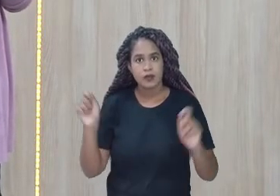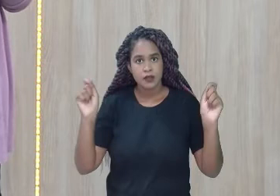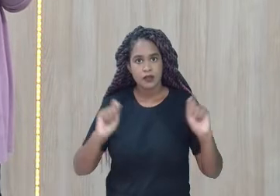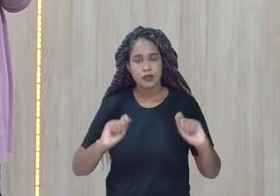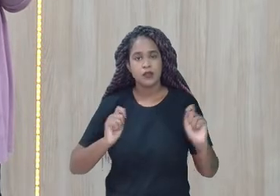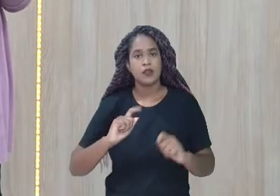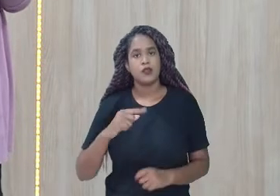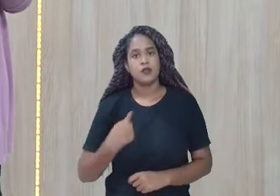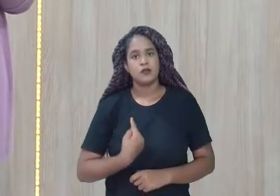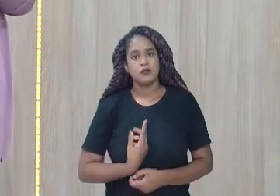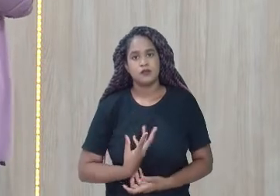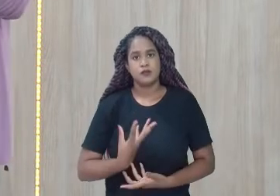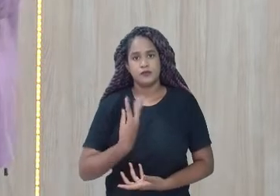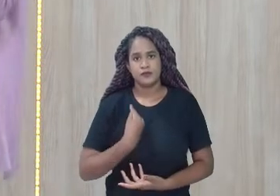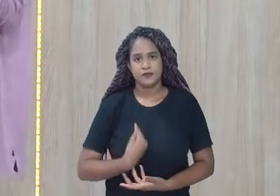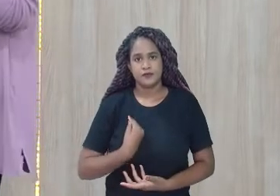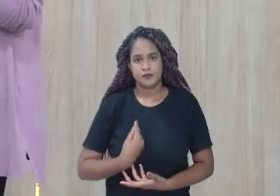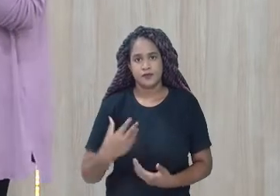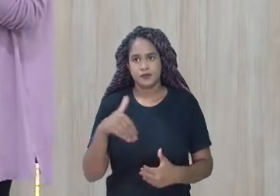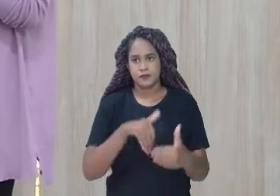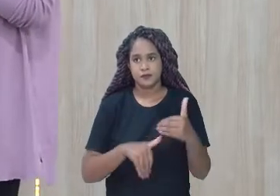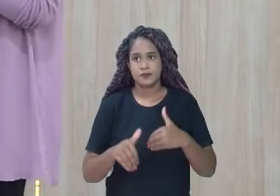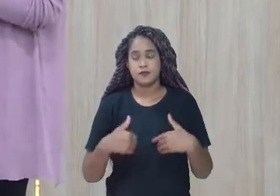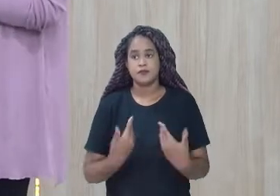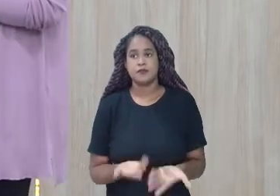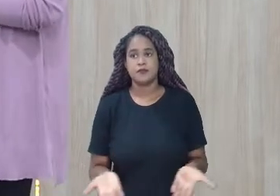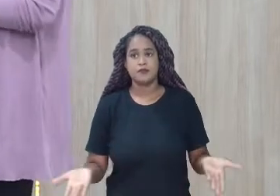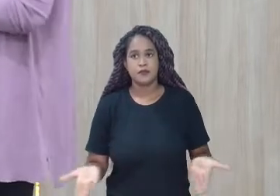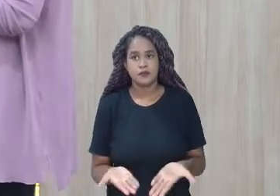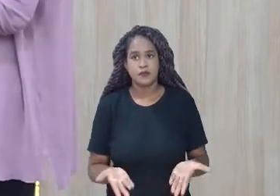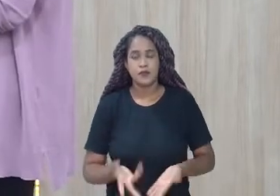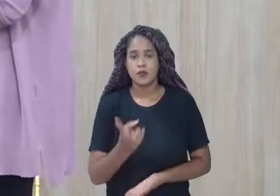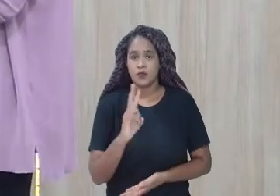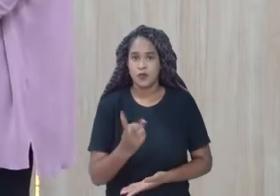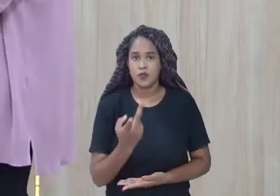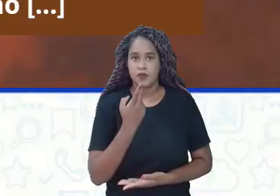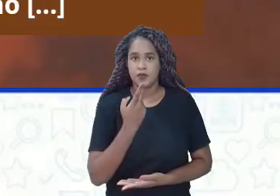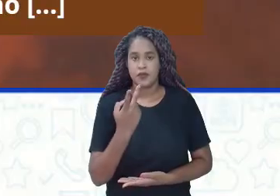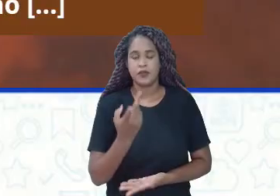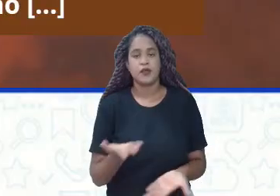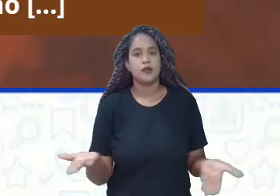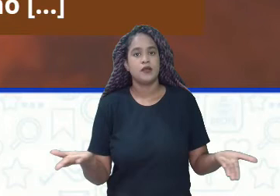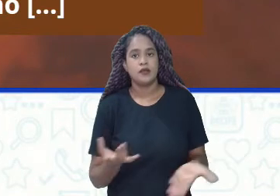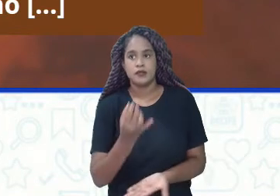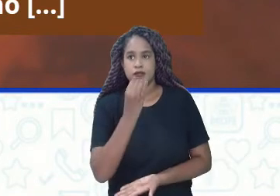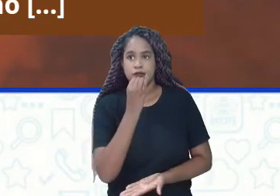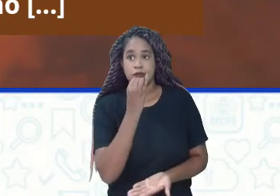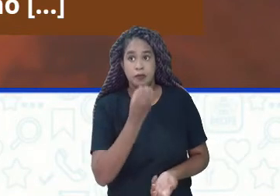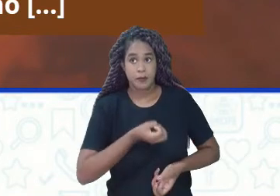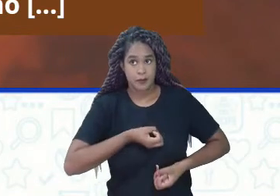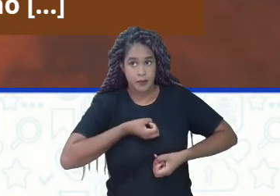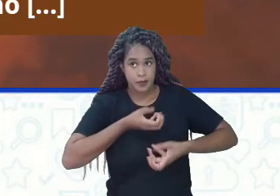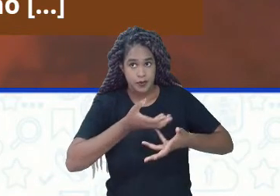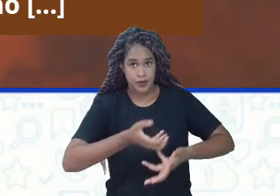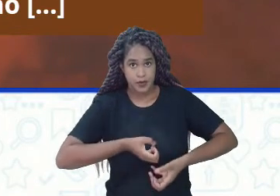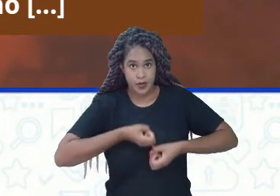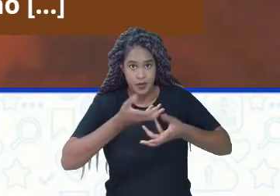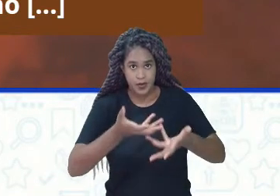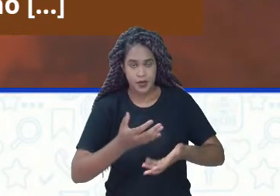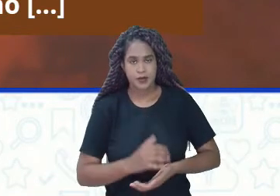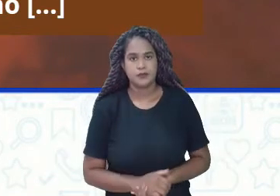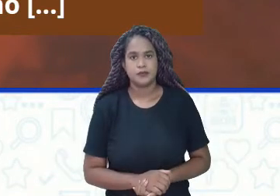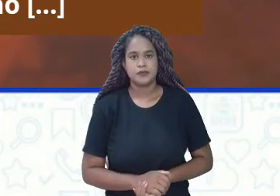nosso repertório, tá certo? Então, a gente vai continuar falando sobre isso. Por exemplo, eu trouxe aqui um poema que